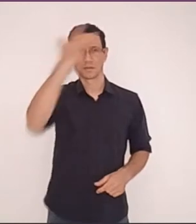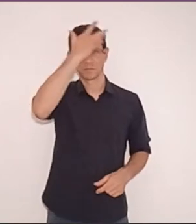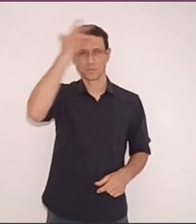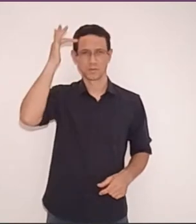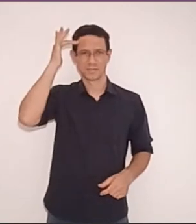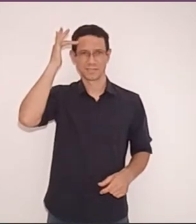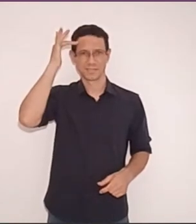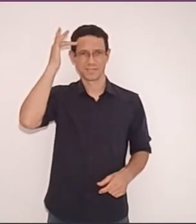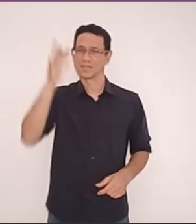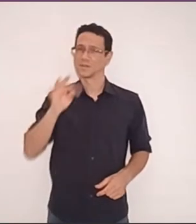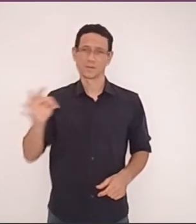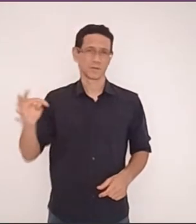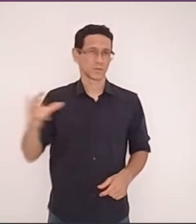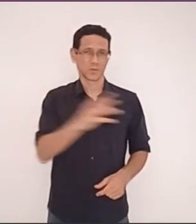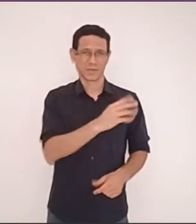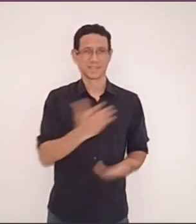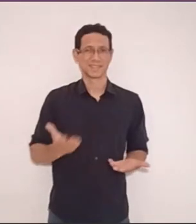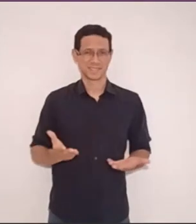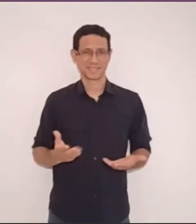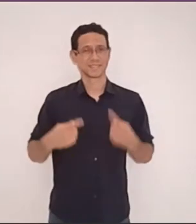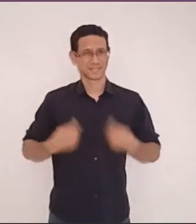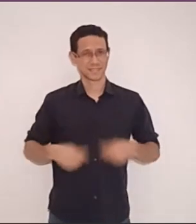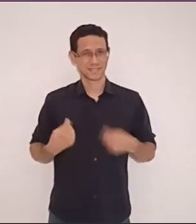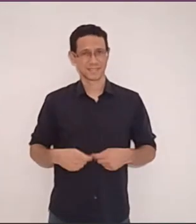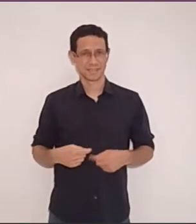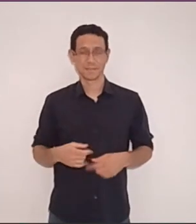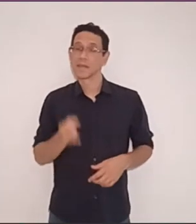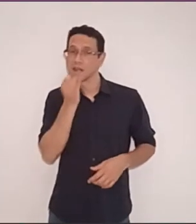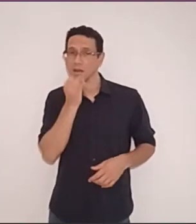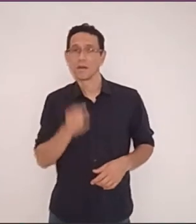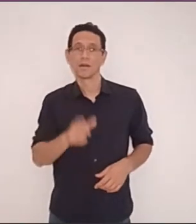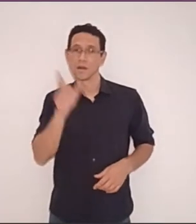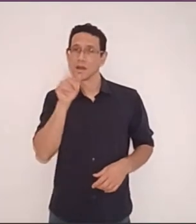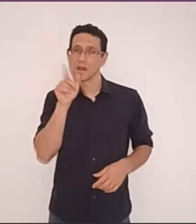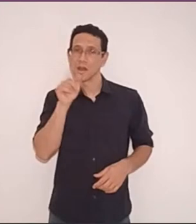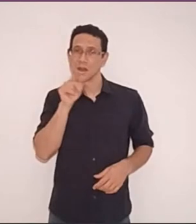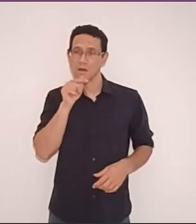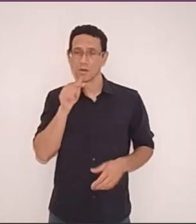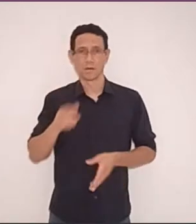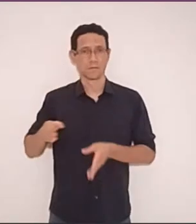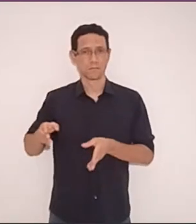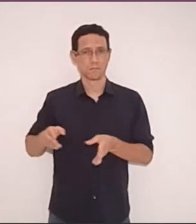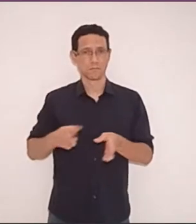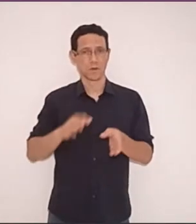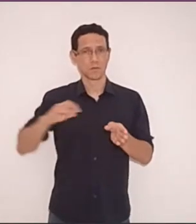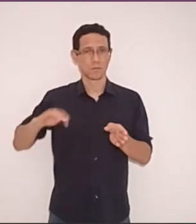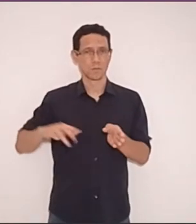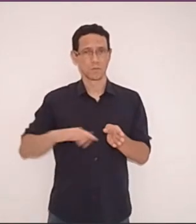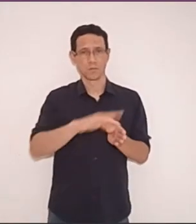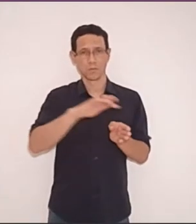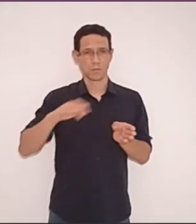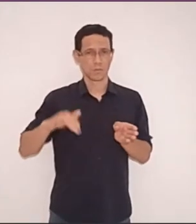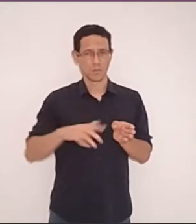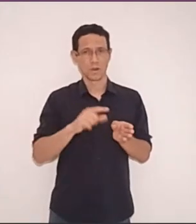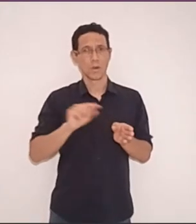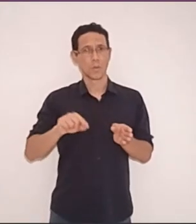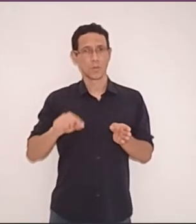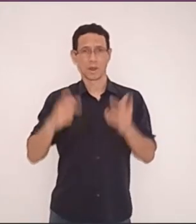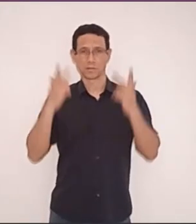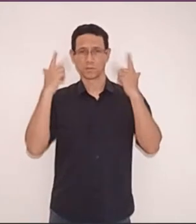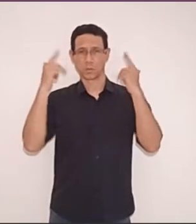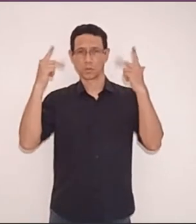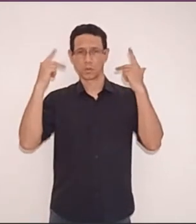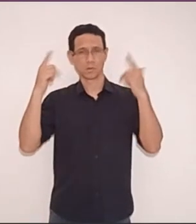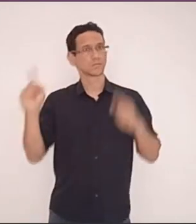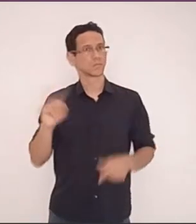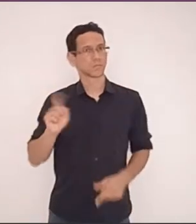vida é reconhecer que todos são sujeitos por exemplo a água é um recurso natural é por isso que